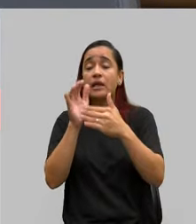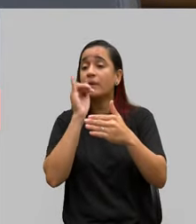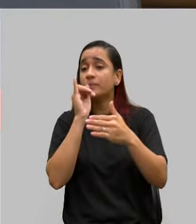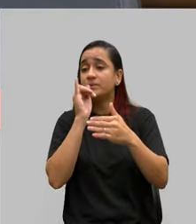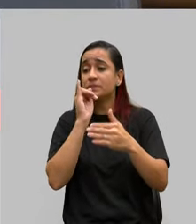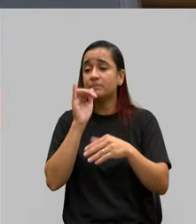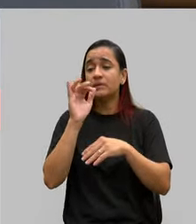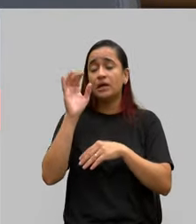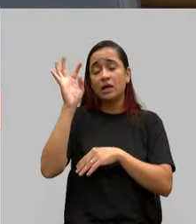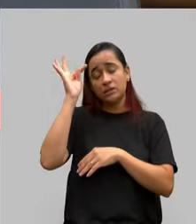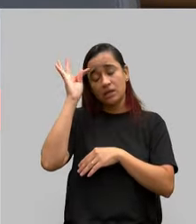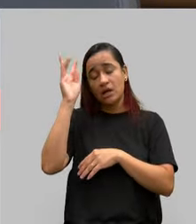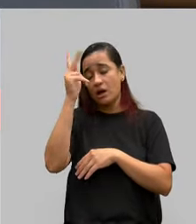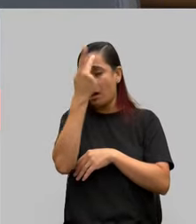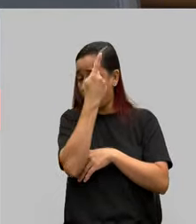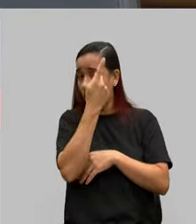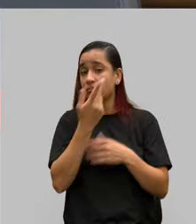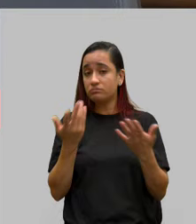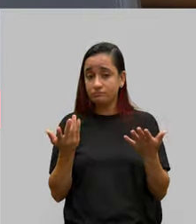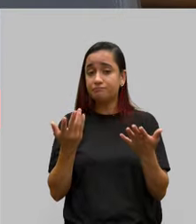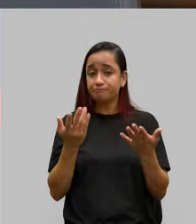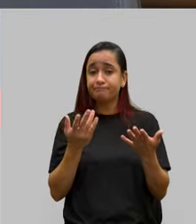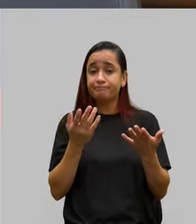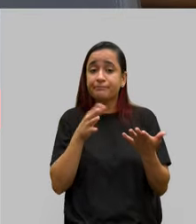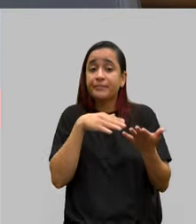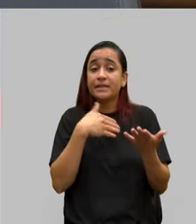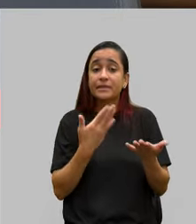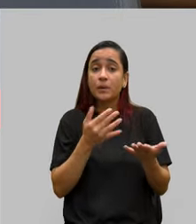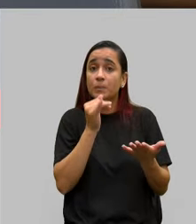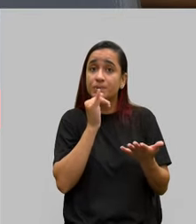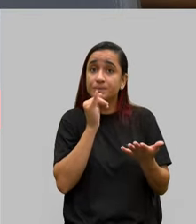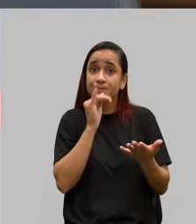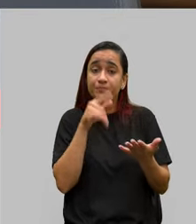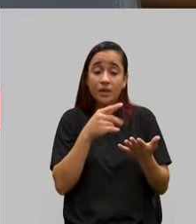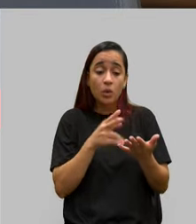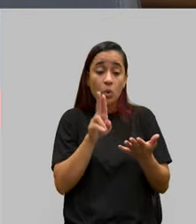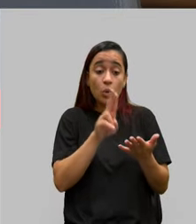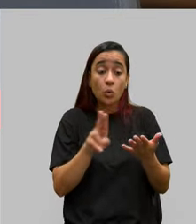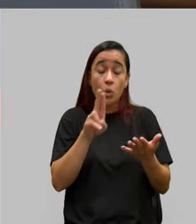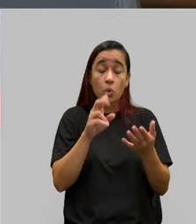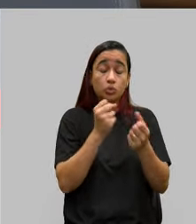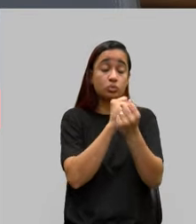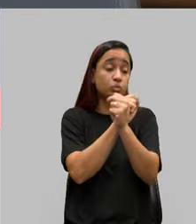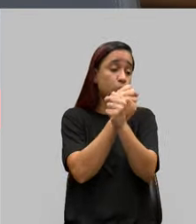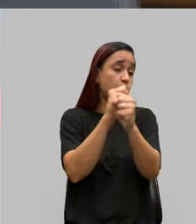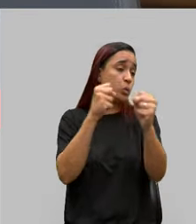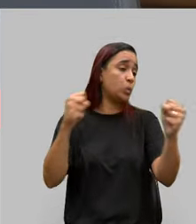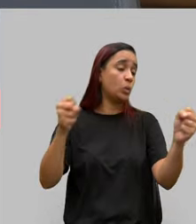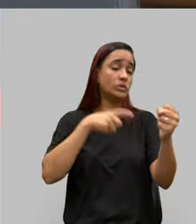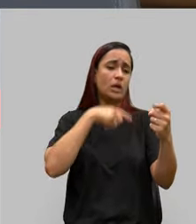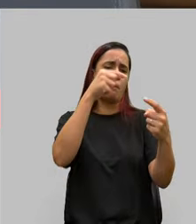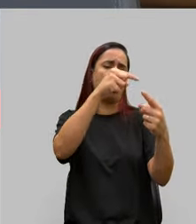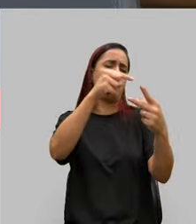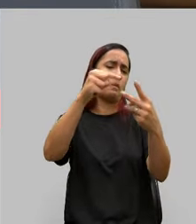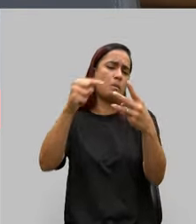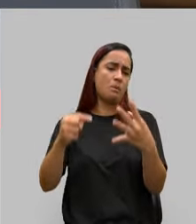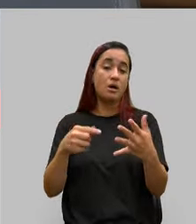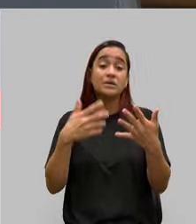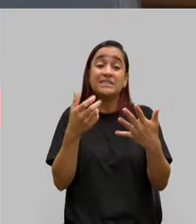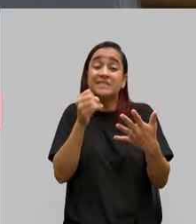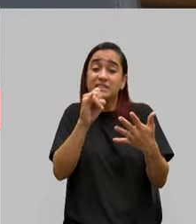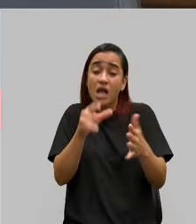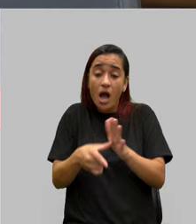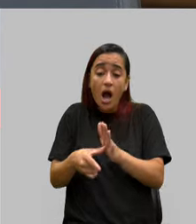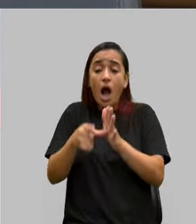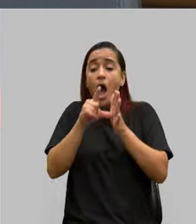ou seja eh eh o seu uso É imenso a sua aplicação é imensa e quanto antes isso